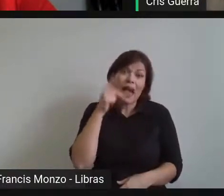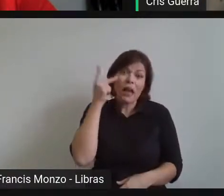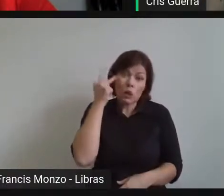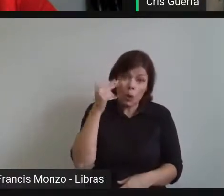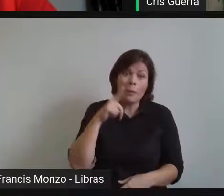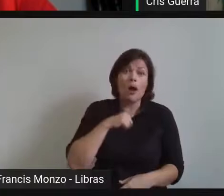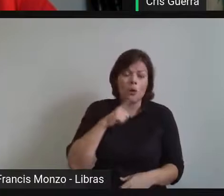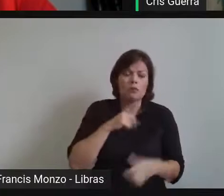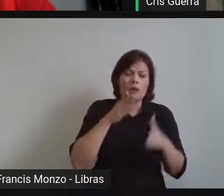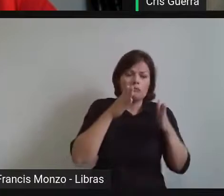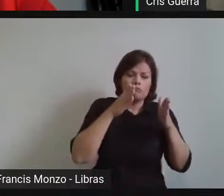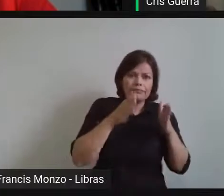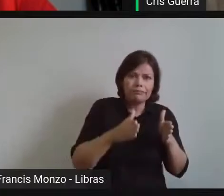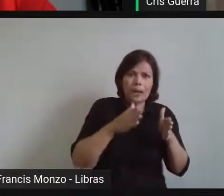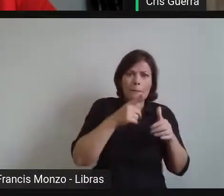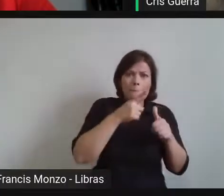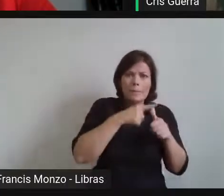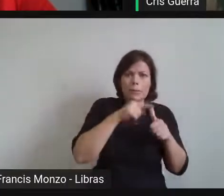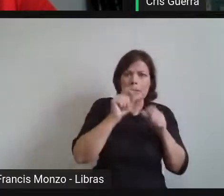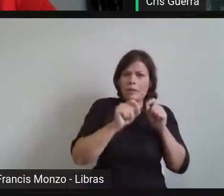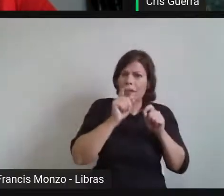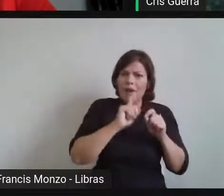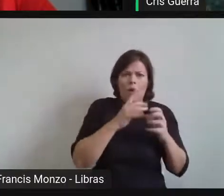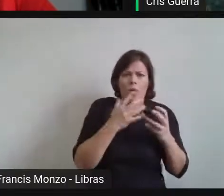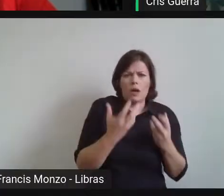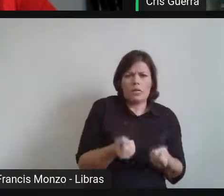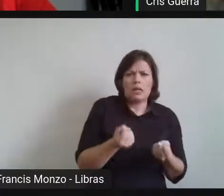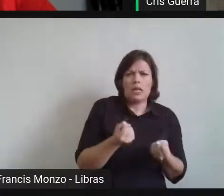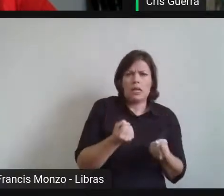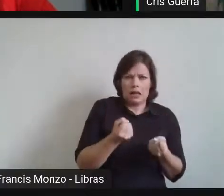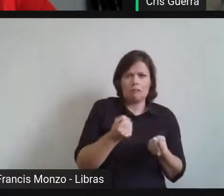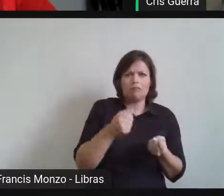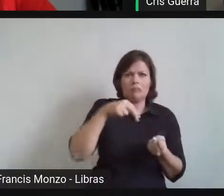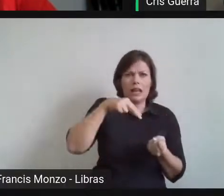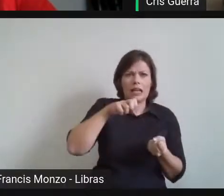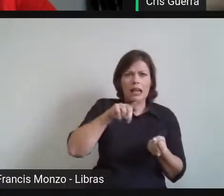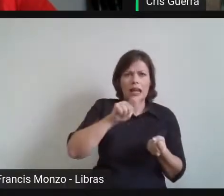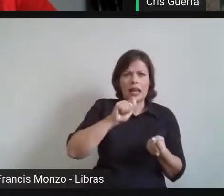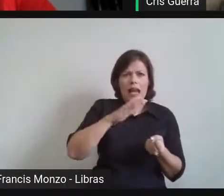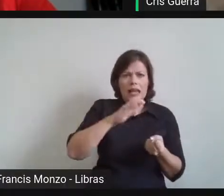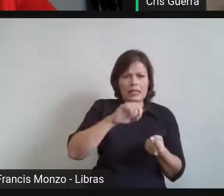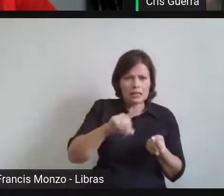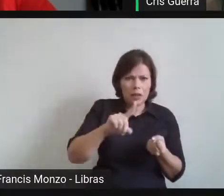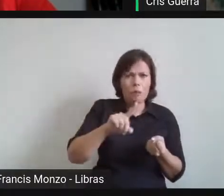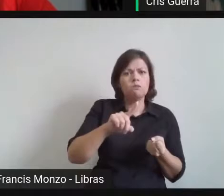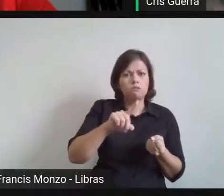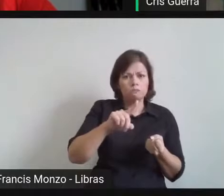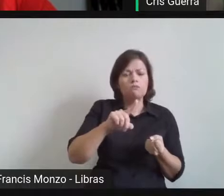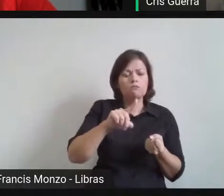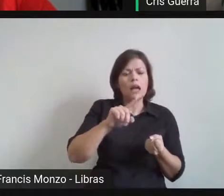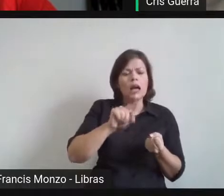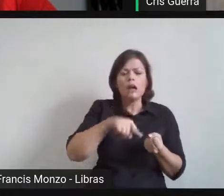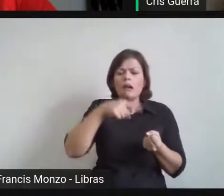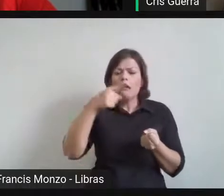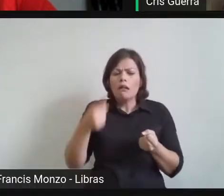negação, né? Você falar, não, isso não aconteceu. Até a hora que o próprio acontecimento vai te provando dia a dia que